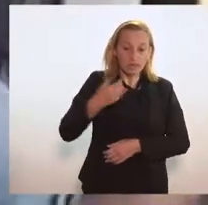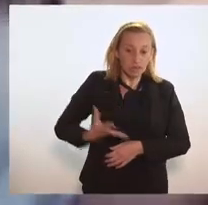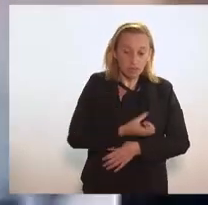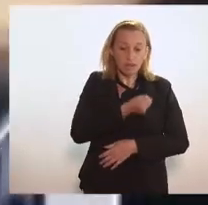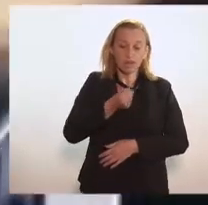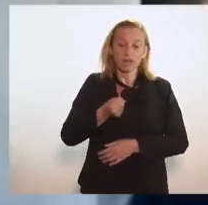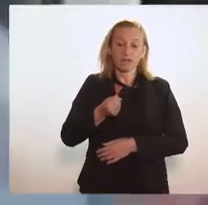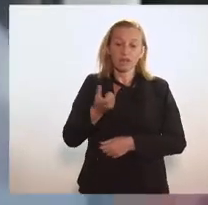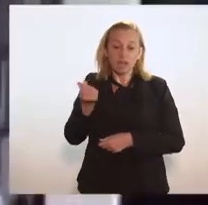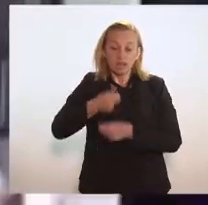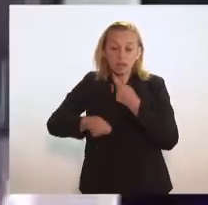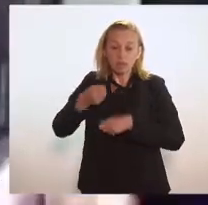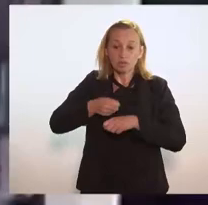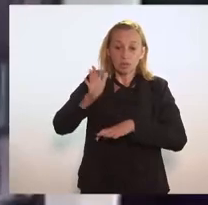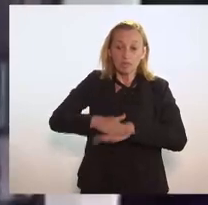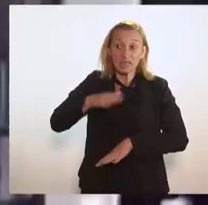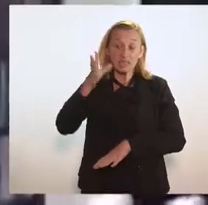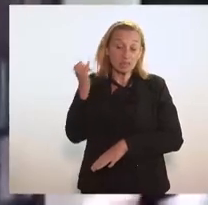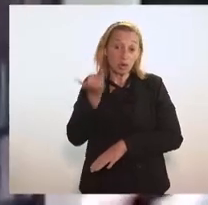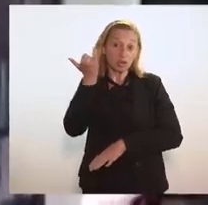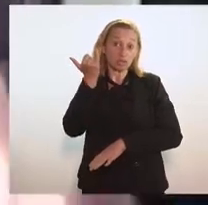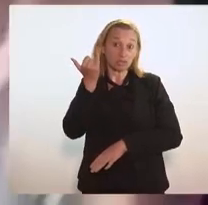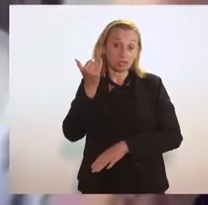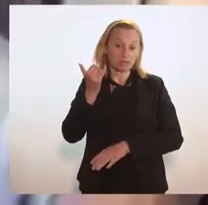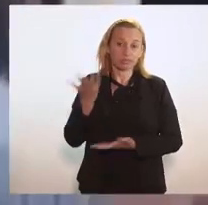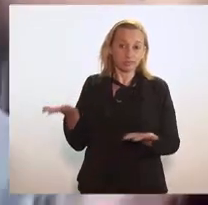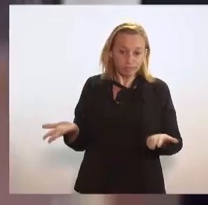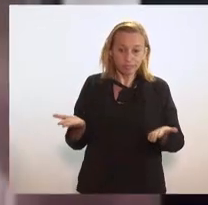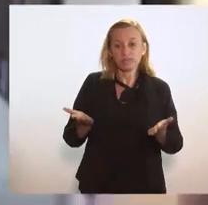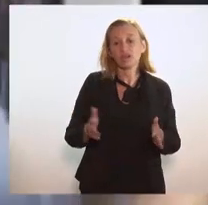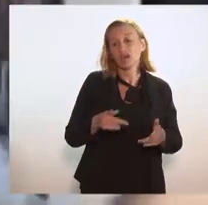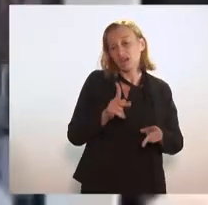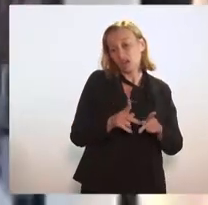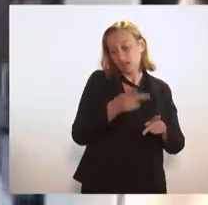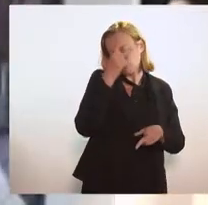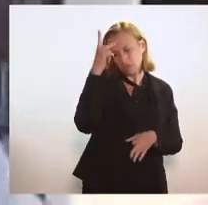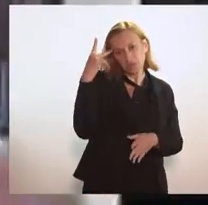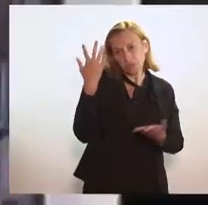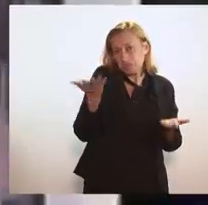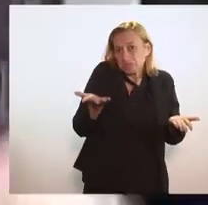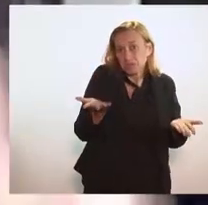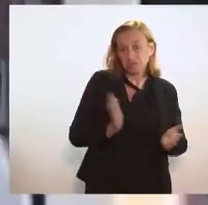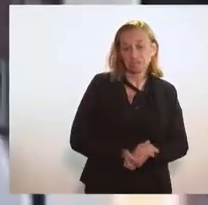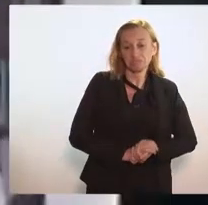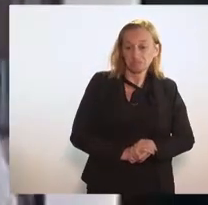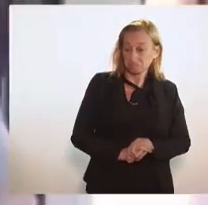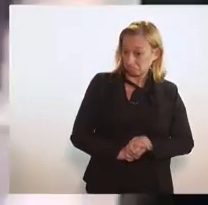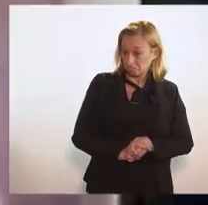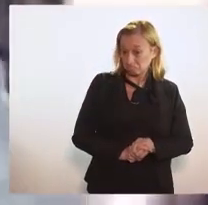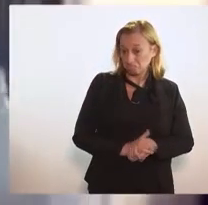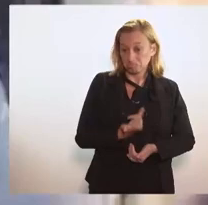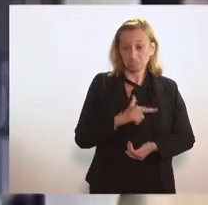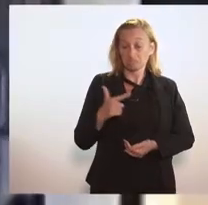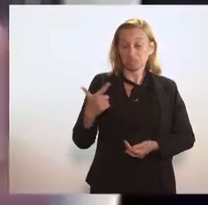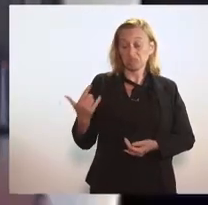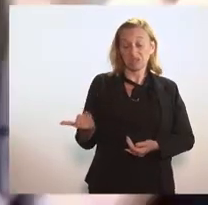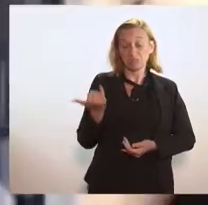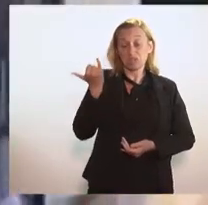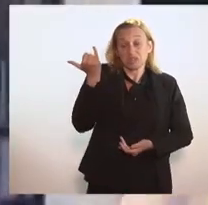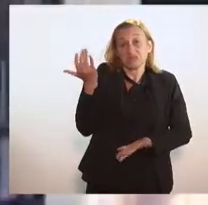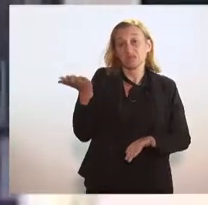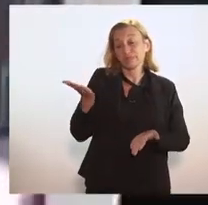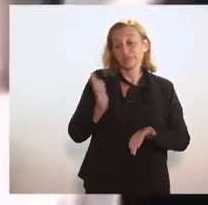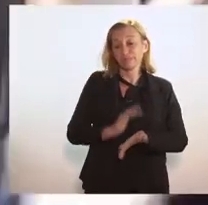a economia que é o mais importante então as pessoas não é é não tem tanta importância